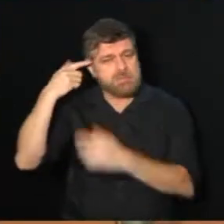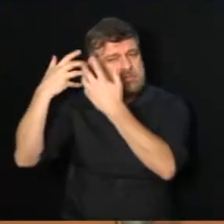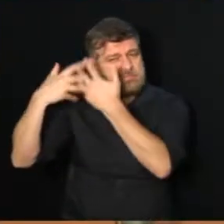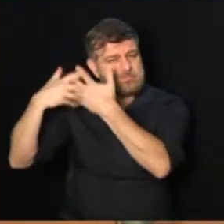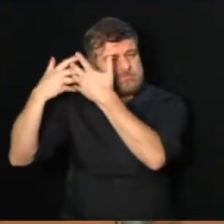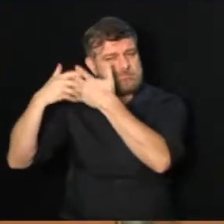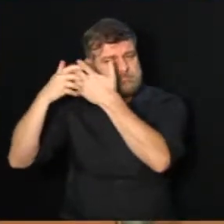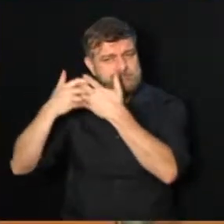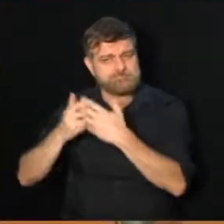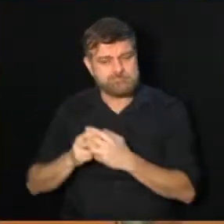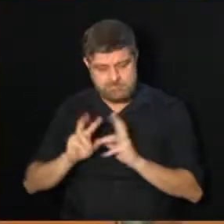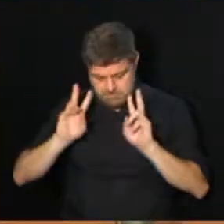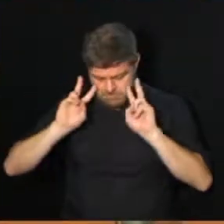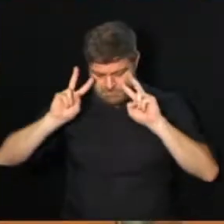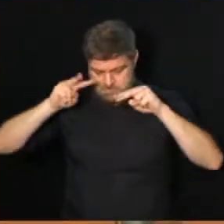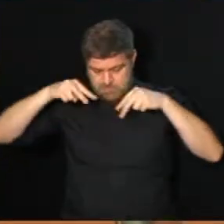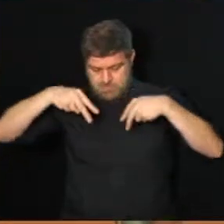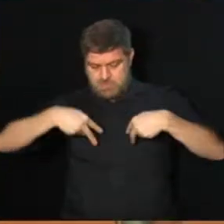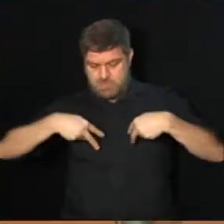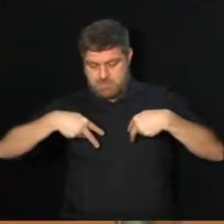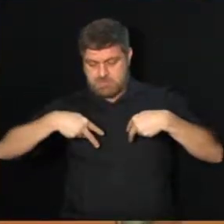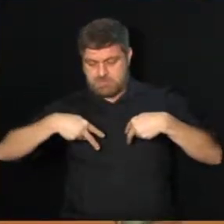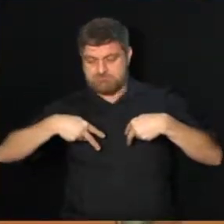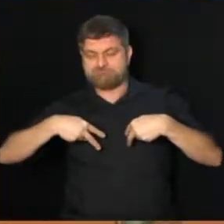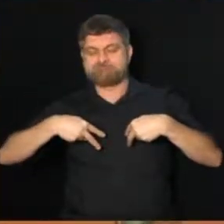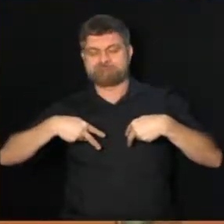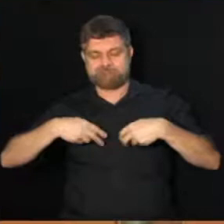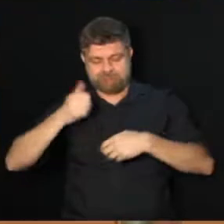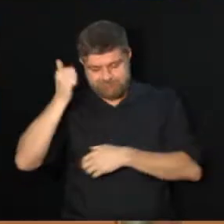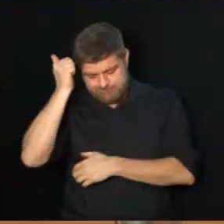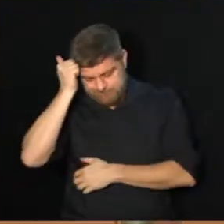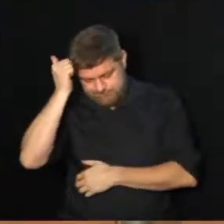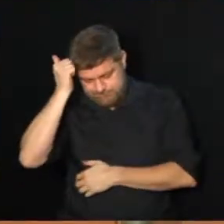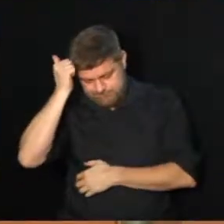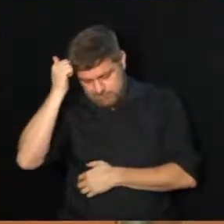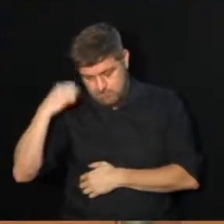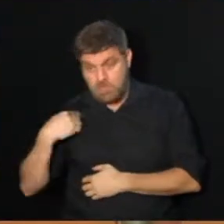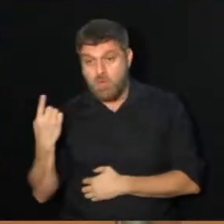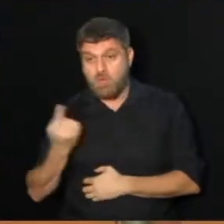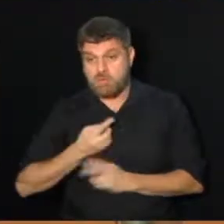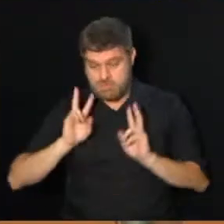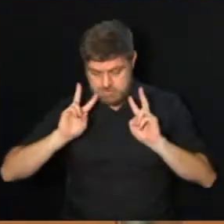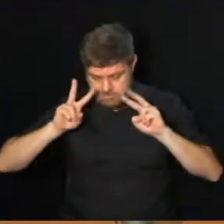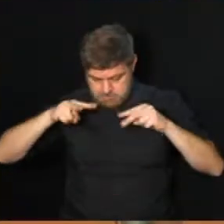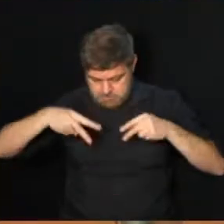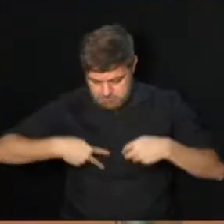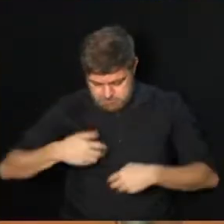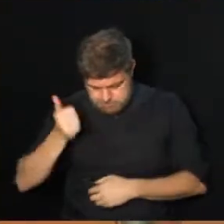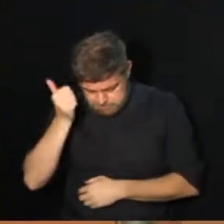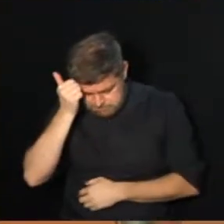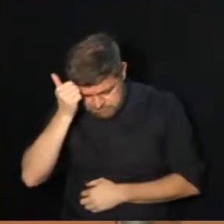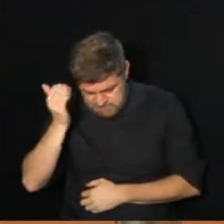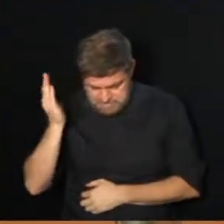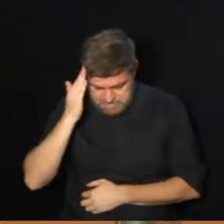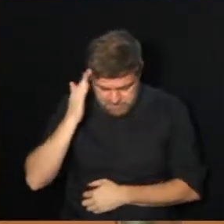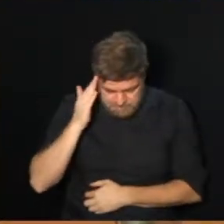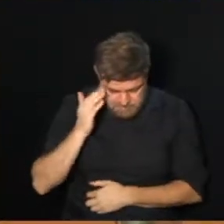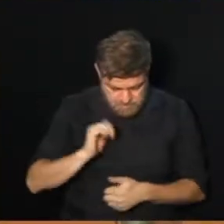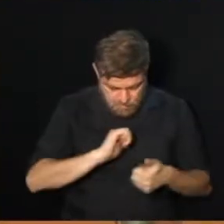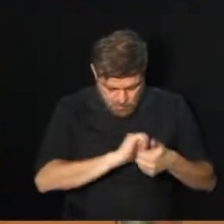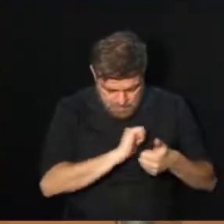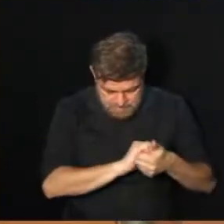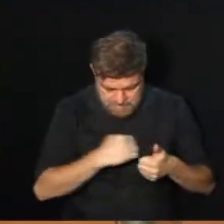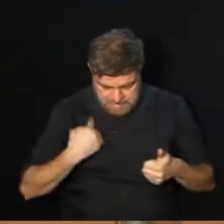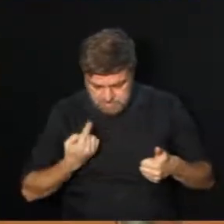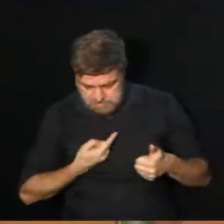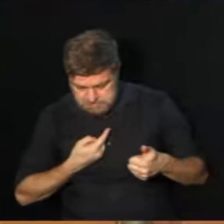gere o autoconhecimento nela mesma. E quando a gente tem o autoconhecimento dentro de nós, sabendo as nossas virtudes, as nossas